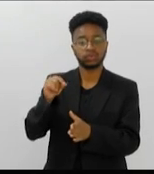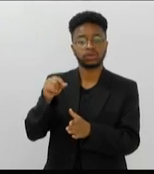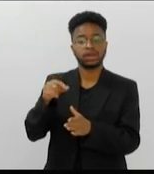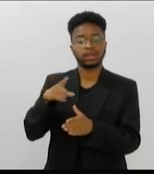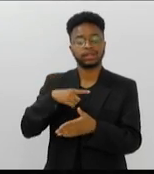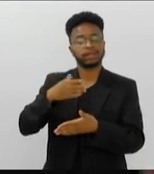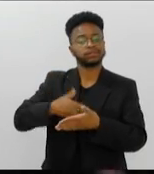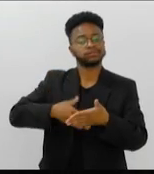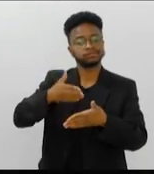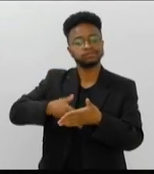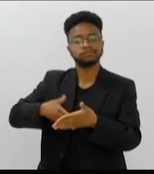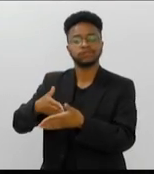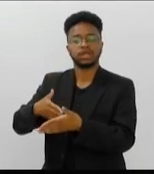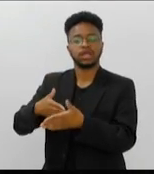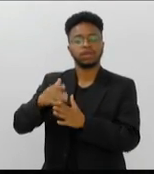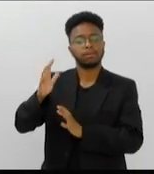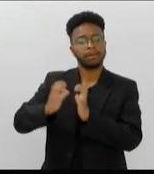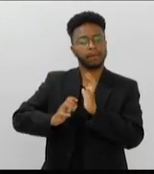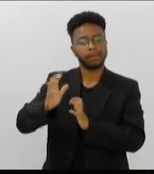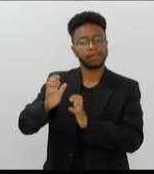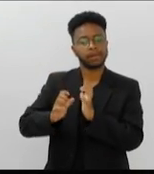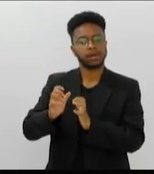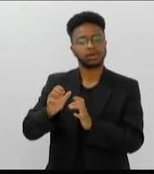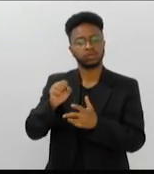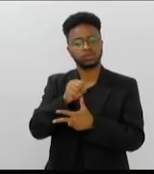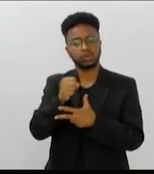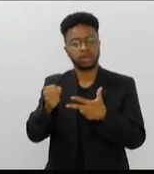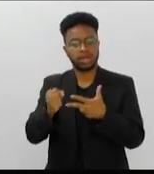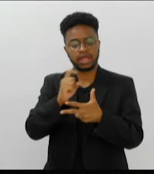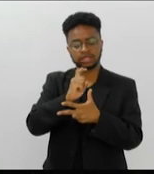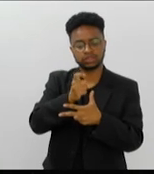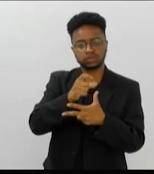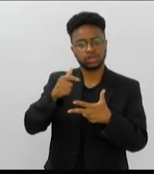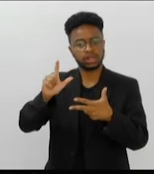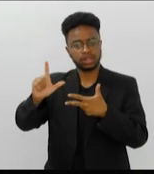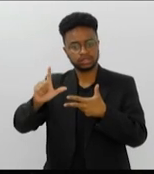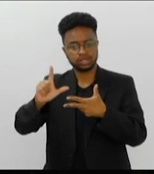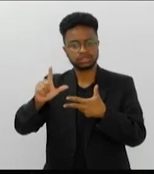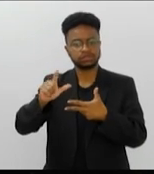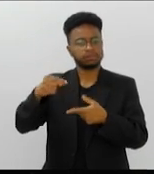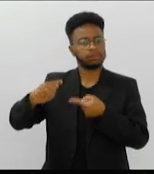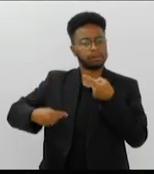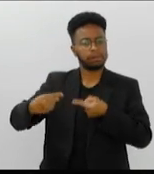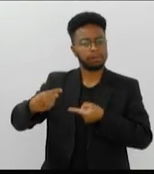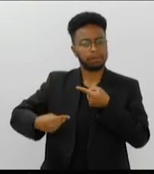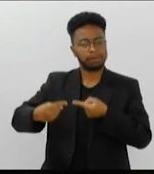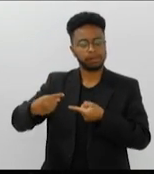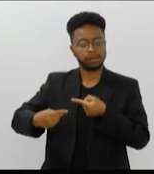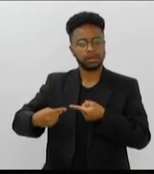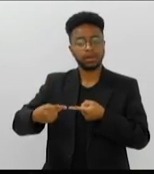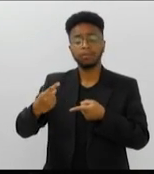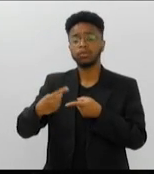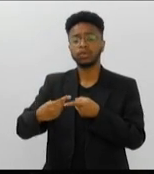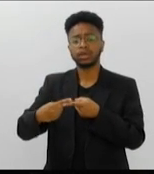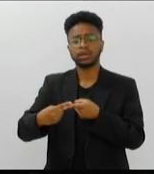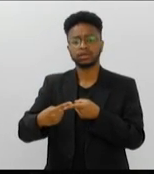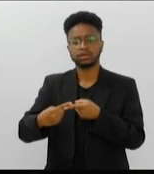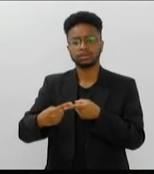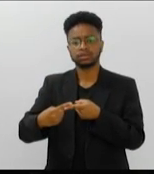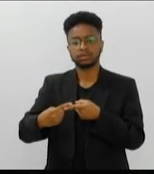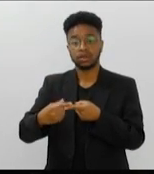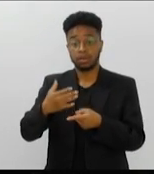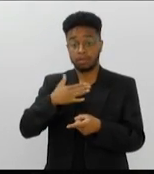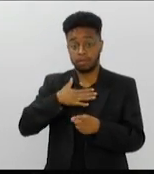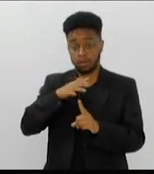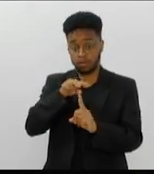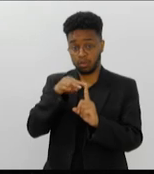atritos entre os poderes executivo e legislativo, o básico disso tudo, no meu